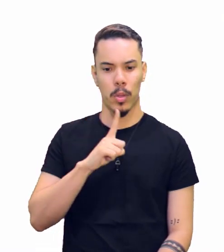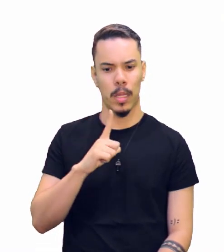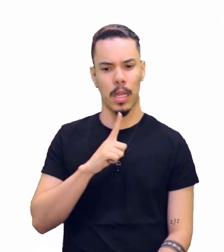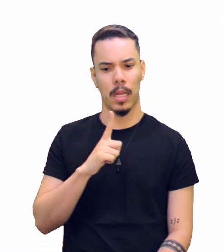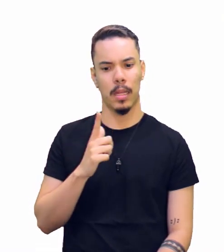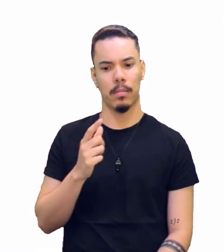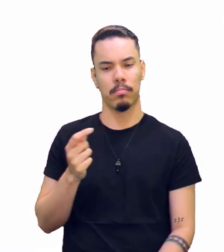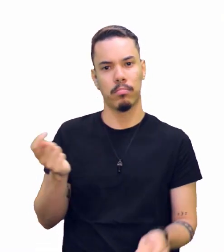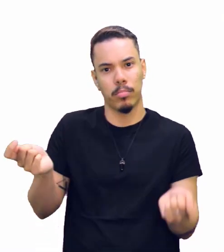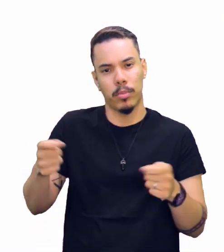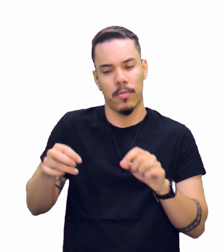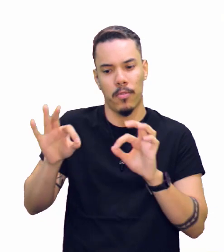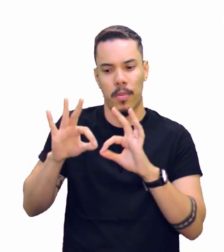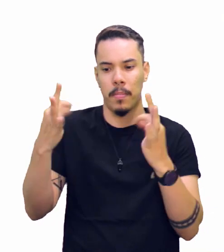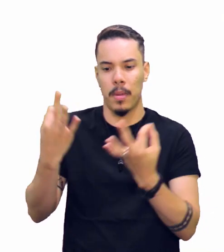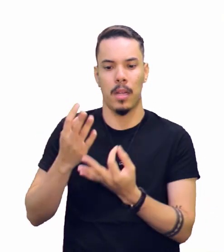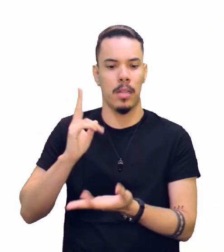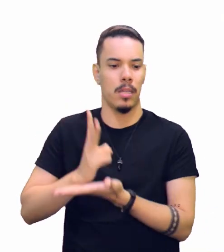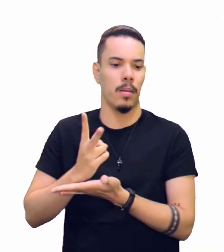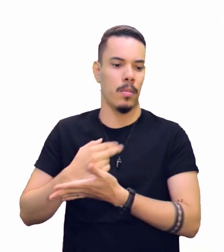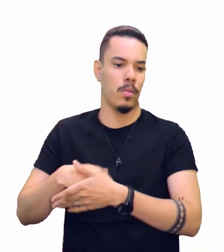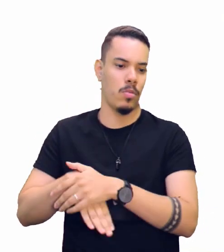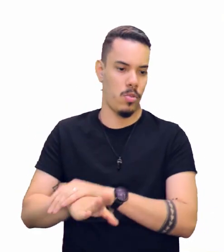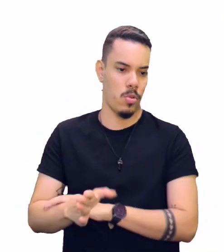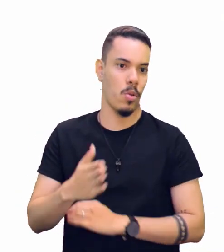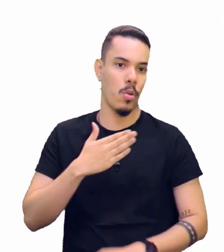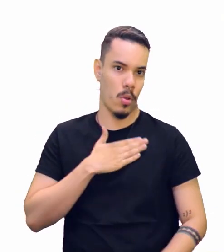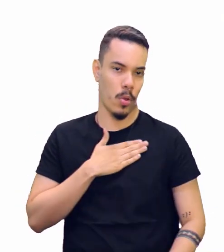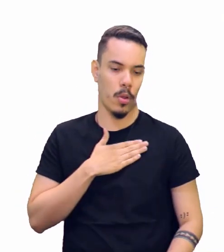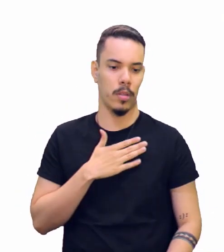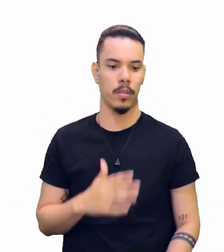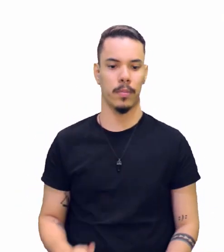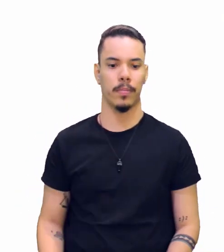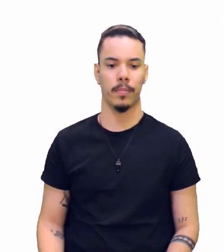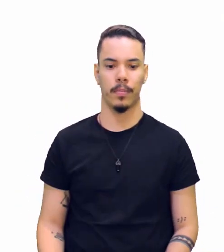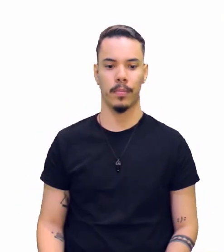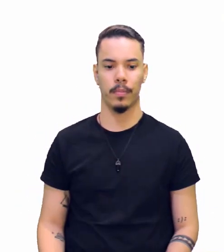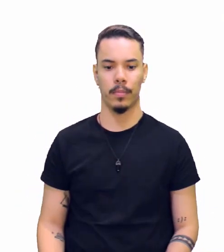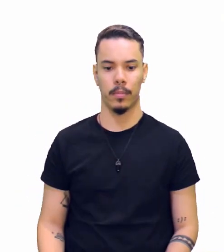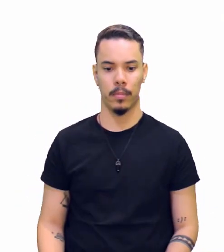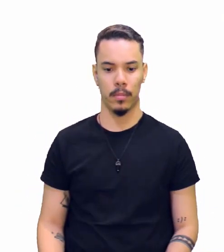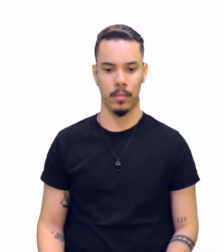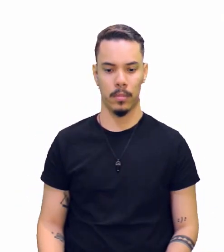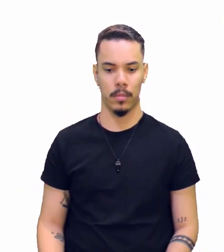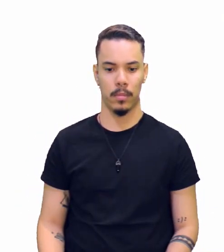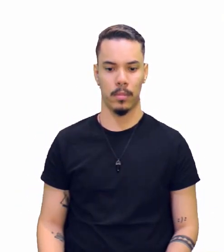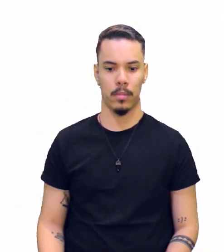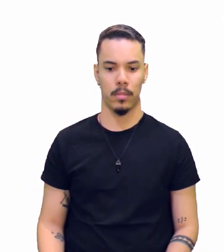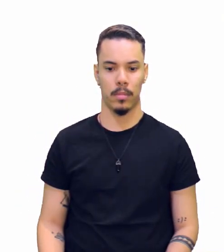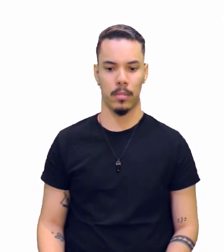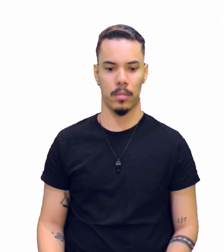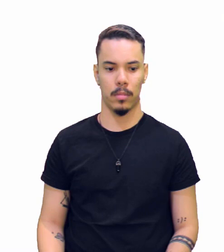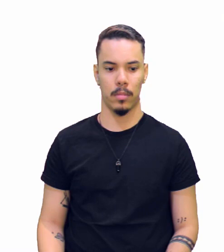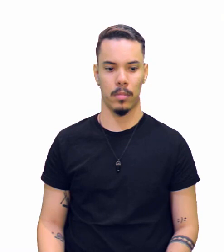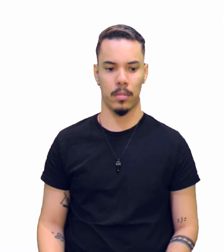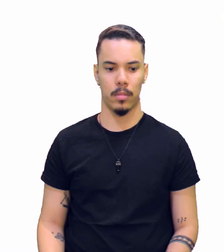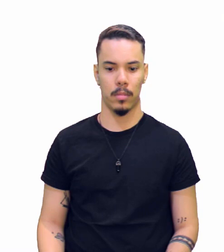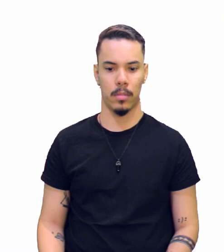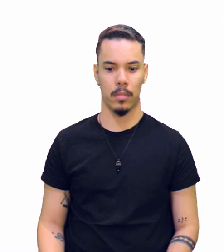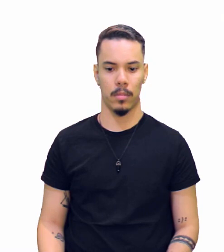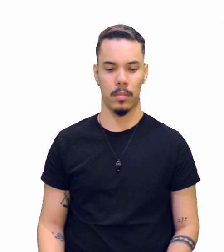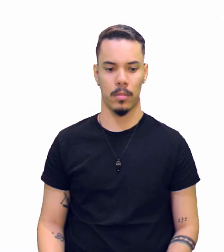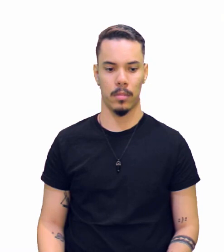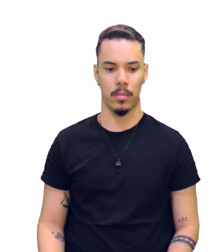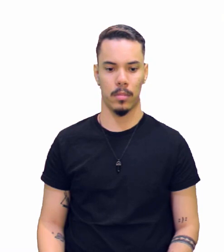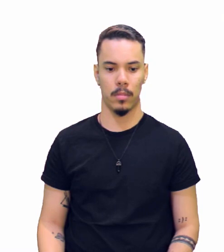eles a família tem um ritual que ele realmente gosta I like eating from McDonalds on thursdays with